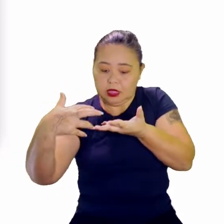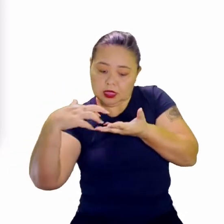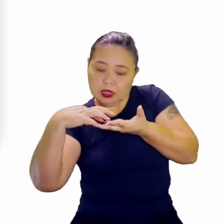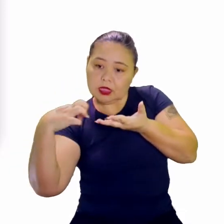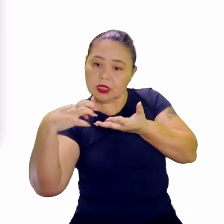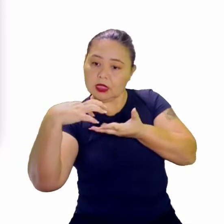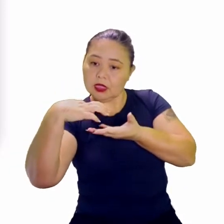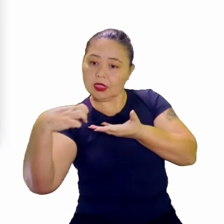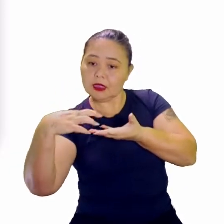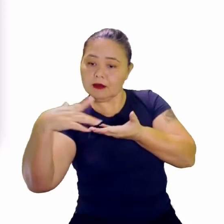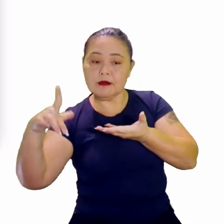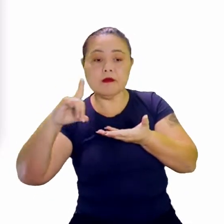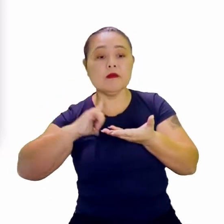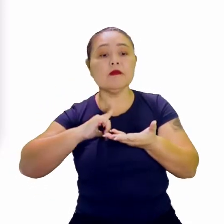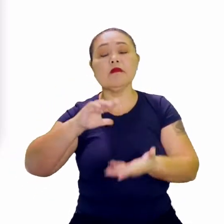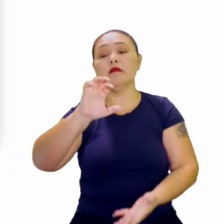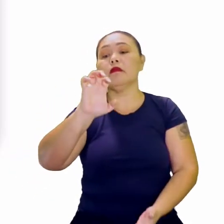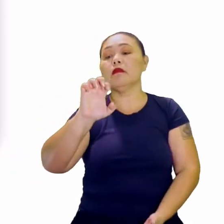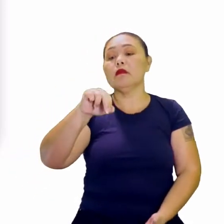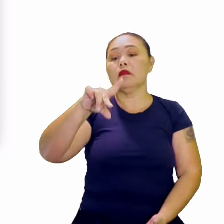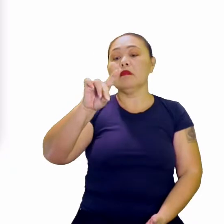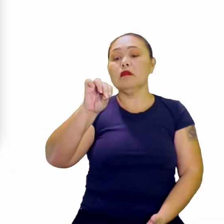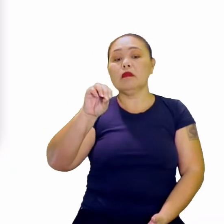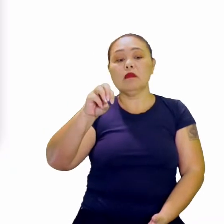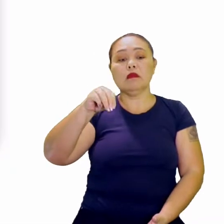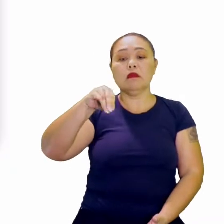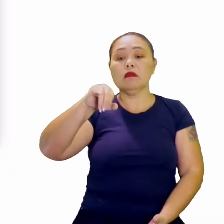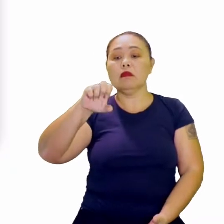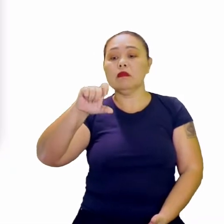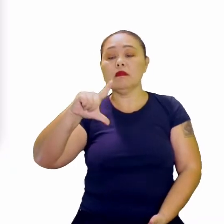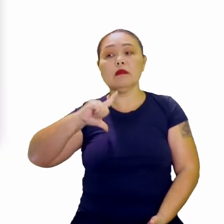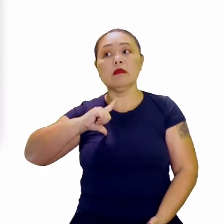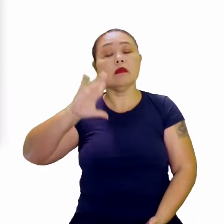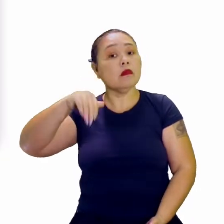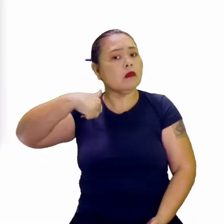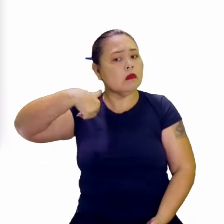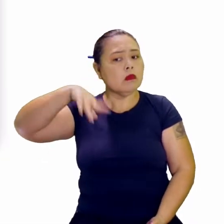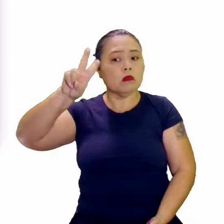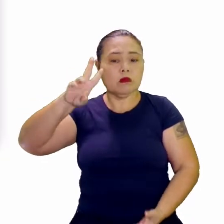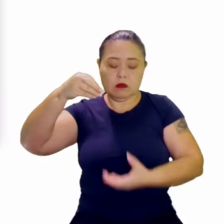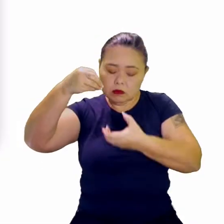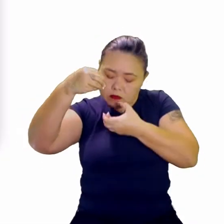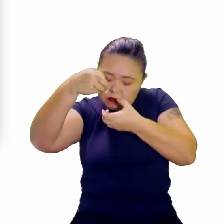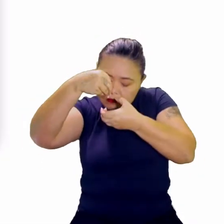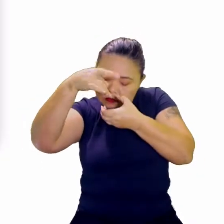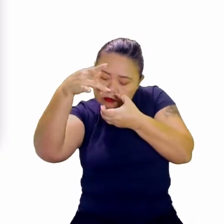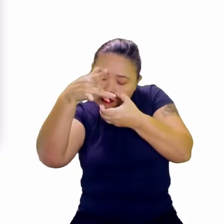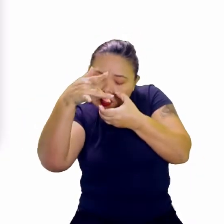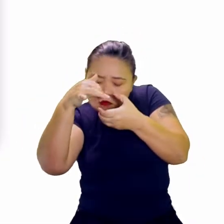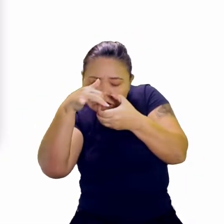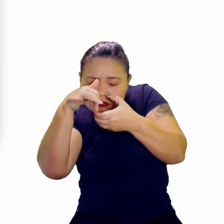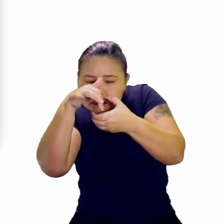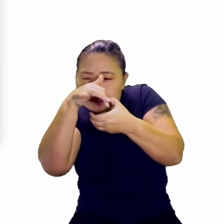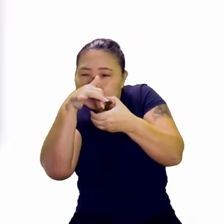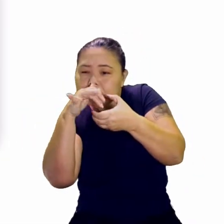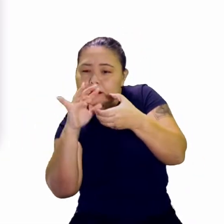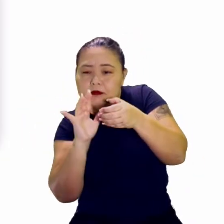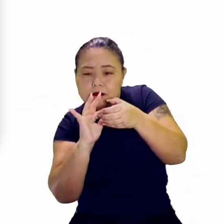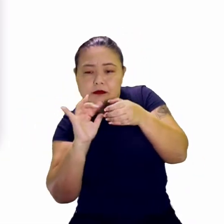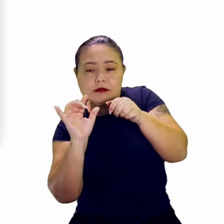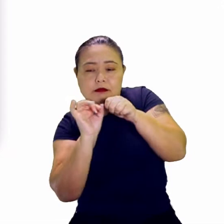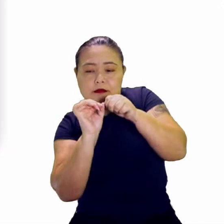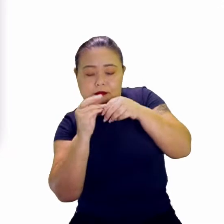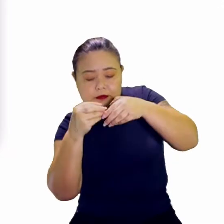musculares. E eu vou ter o endomísio. O endomísio é muito mais interno, né? E o que ele vai envolver?